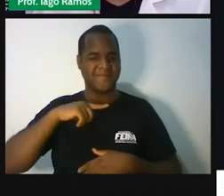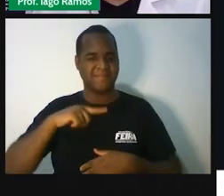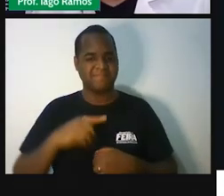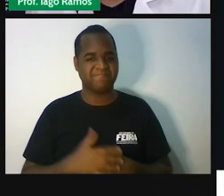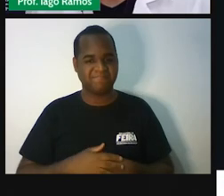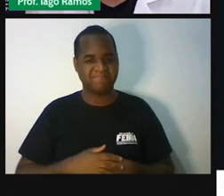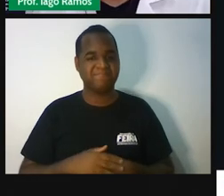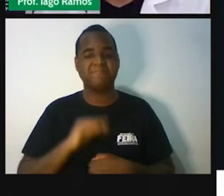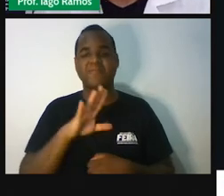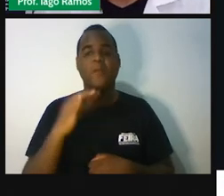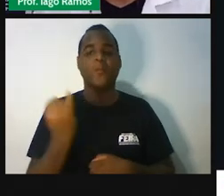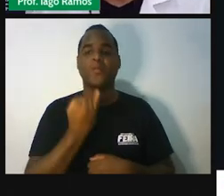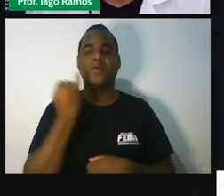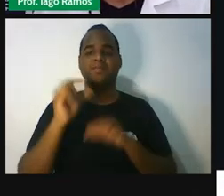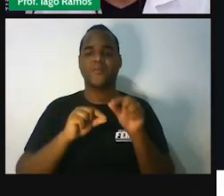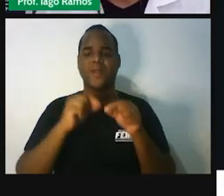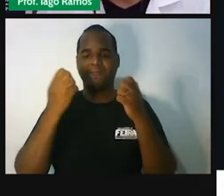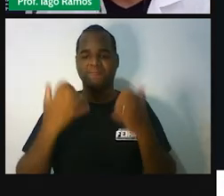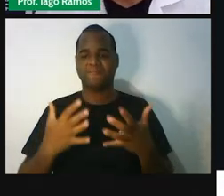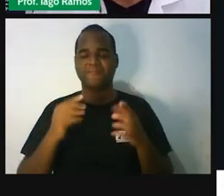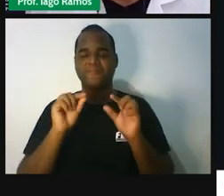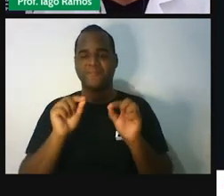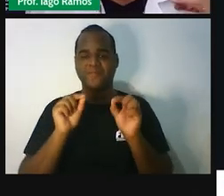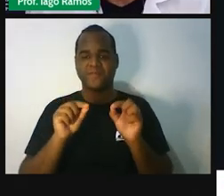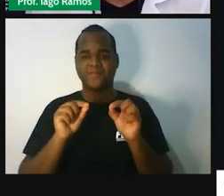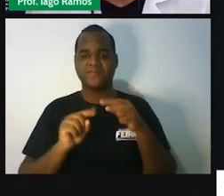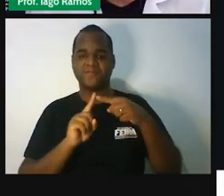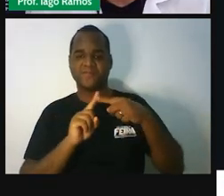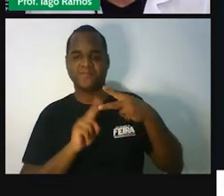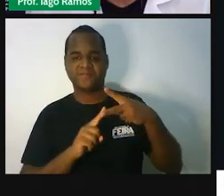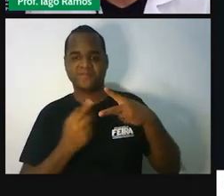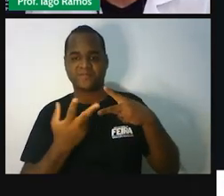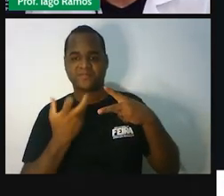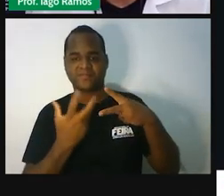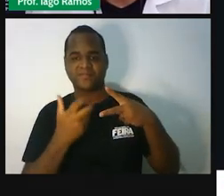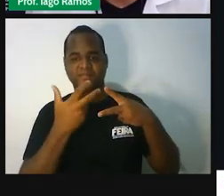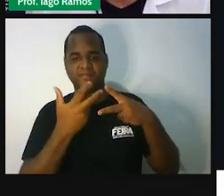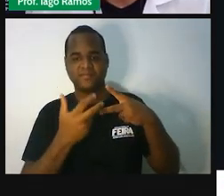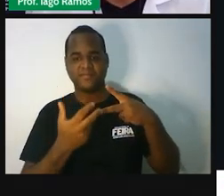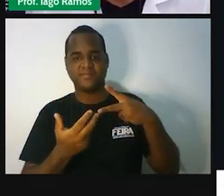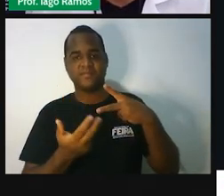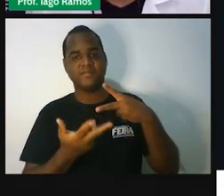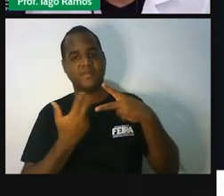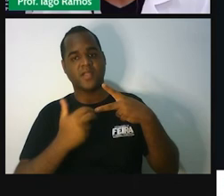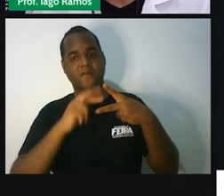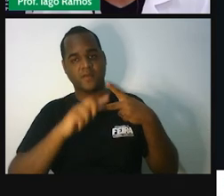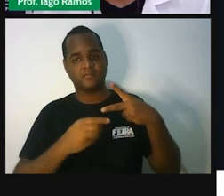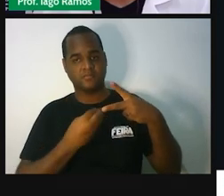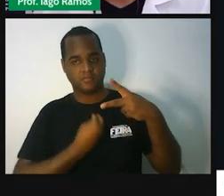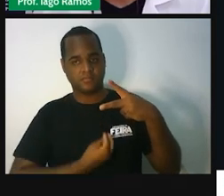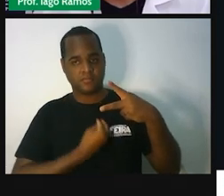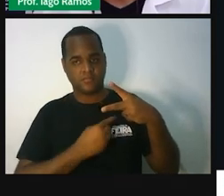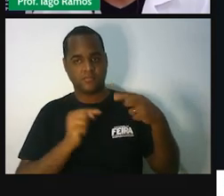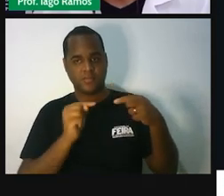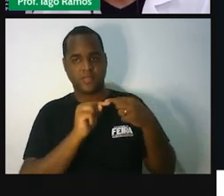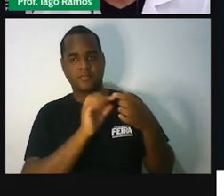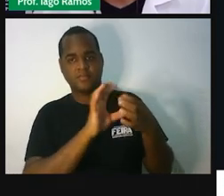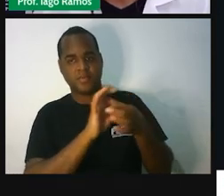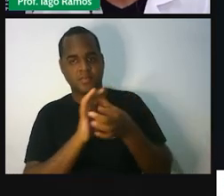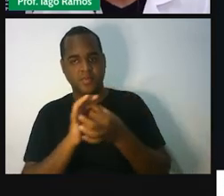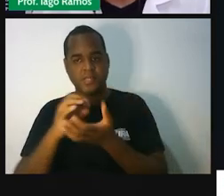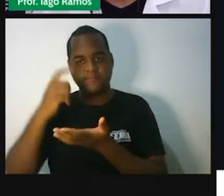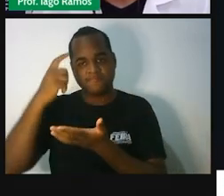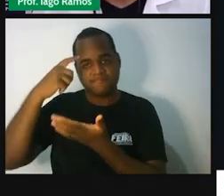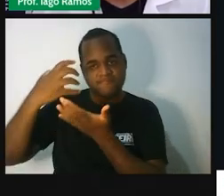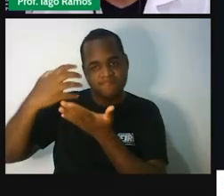E o que foi importante para essa aula, professor, é a gente perceber, né, que o raciocínio combinatório,